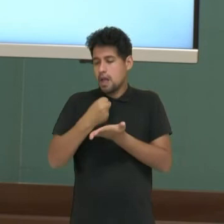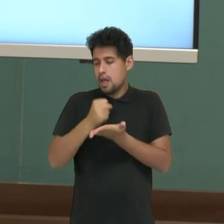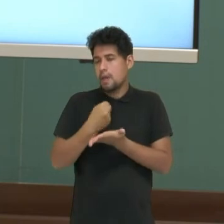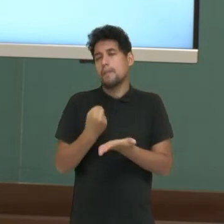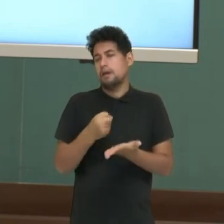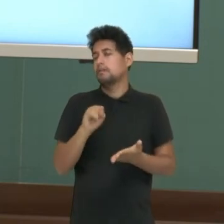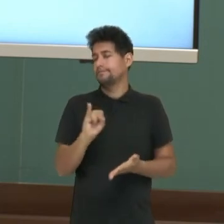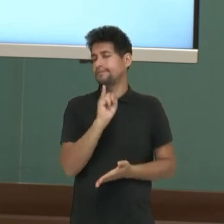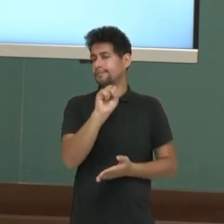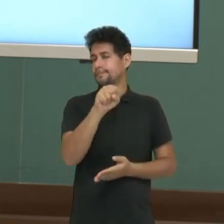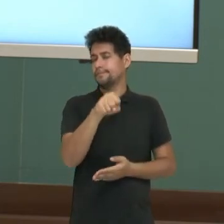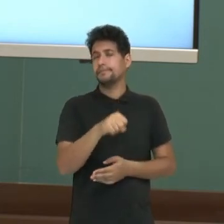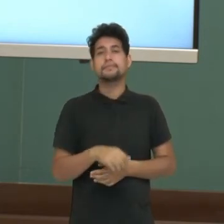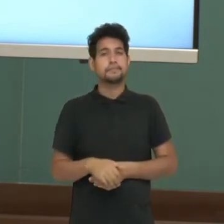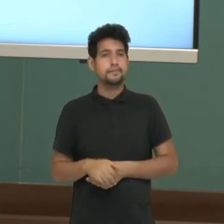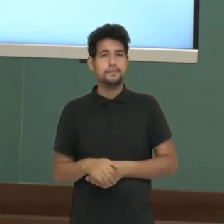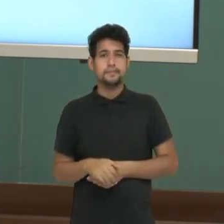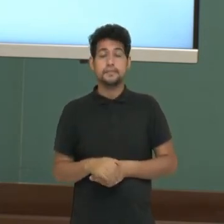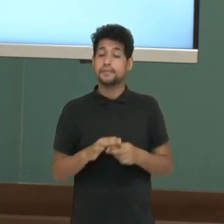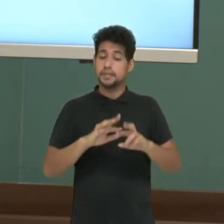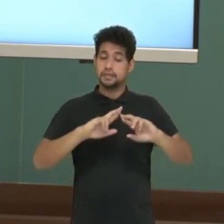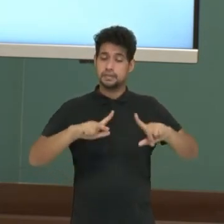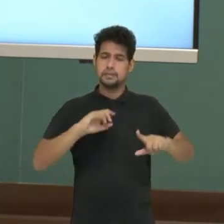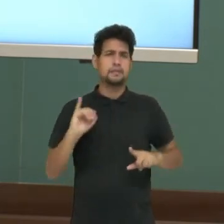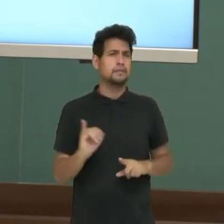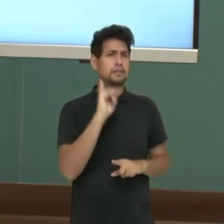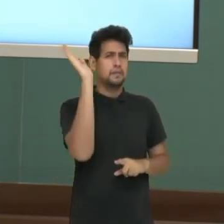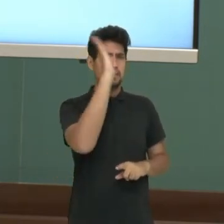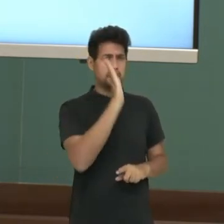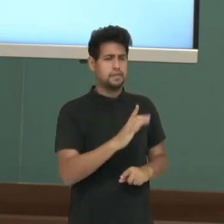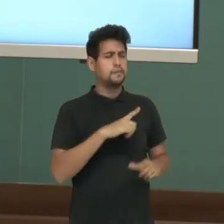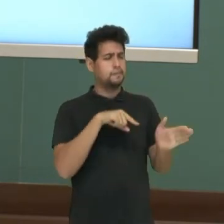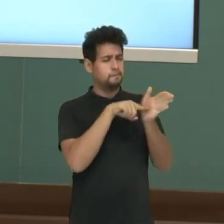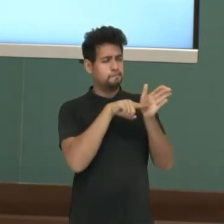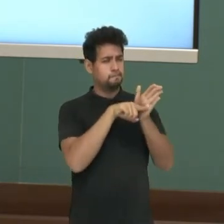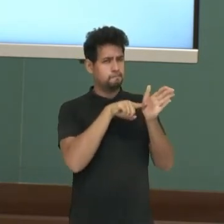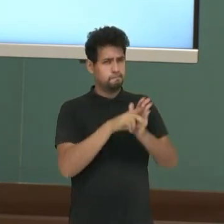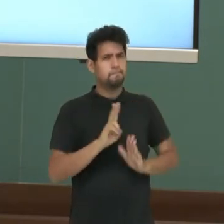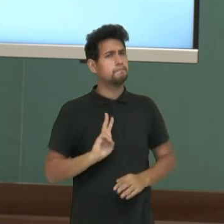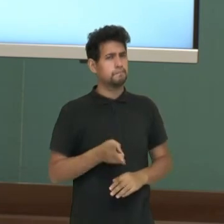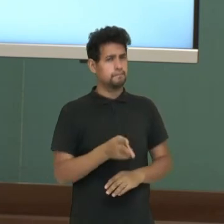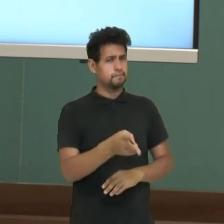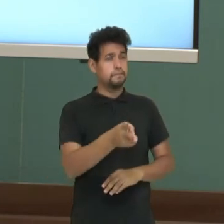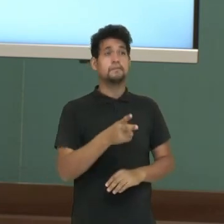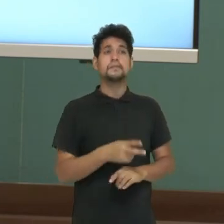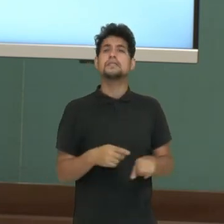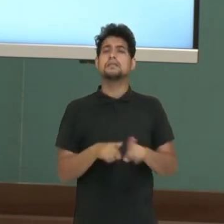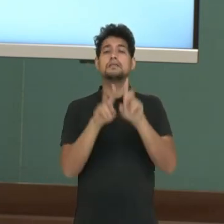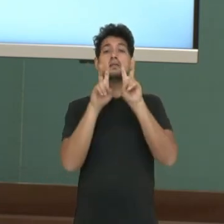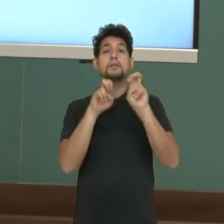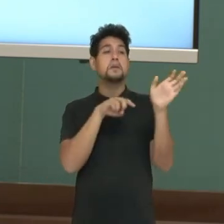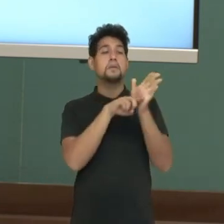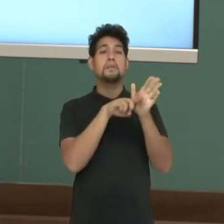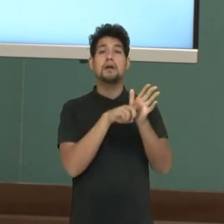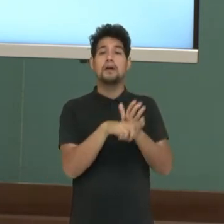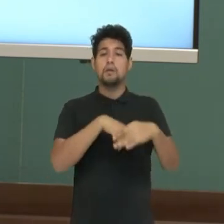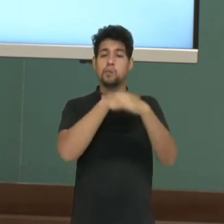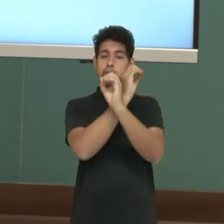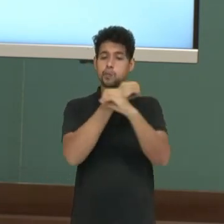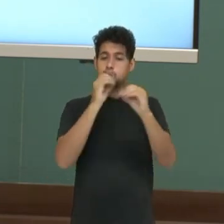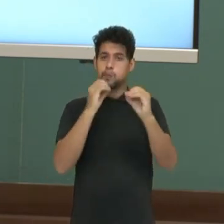muito importante. Então, são coisas importantes aí que o Brasil vem pesquisando ao longo do tempo. Além também de pesquisas